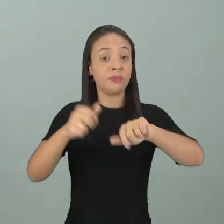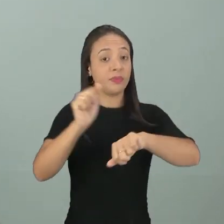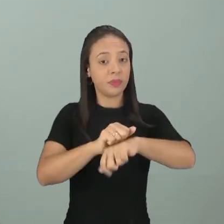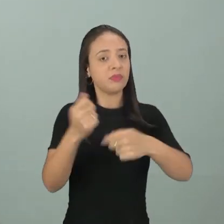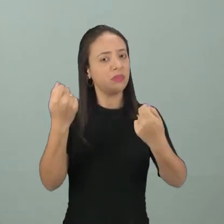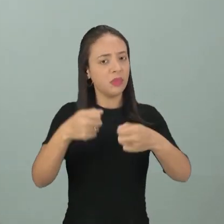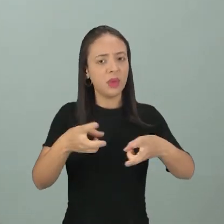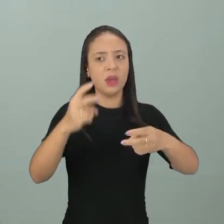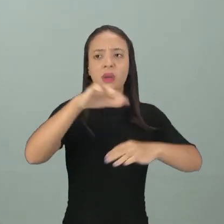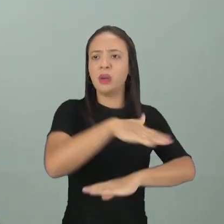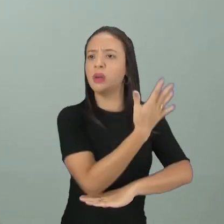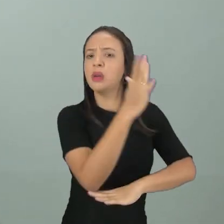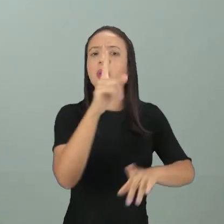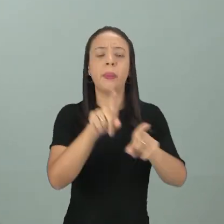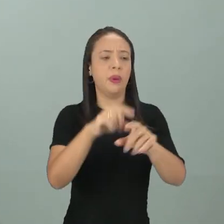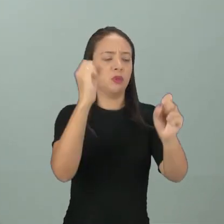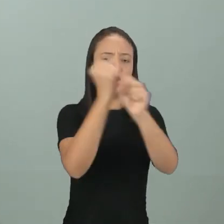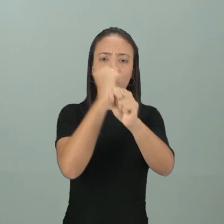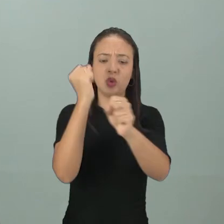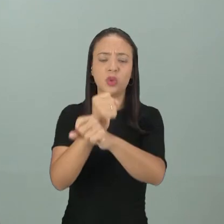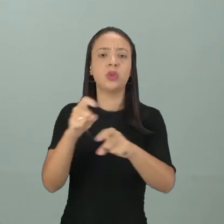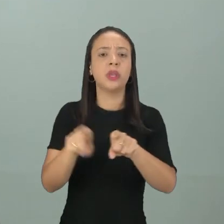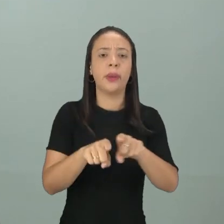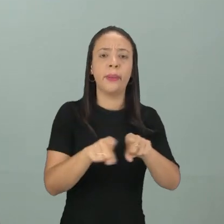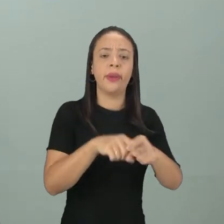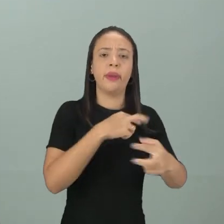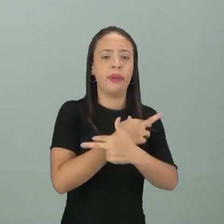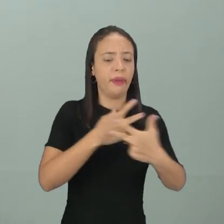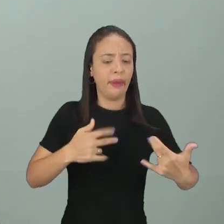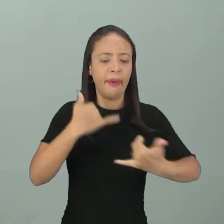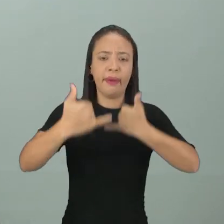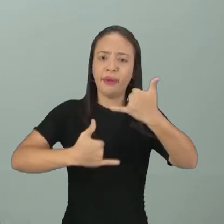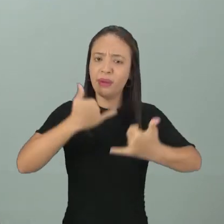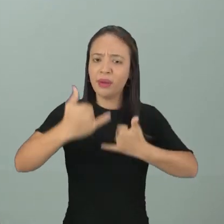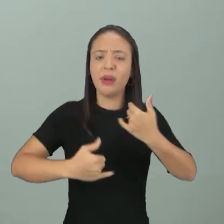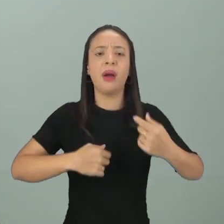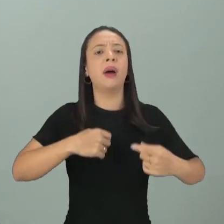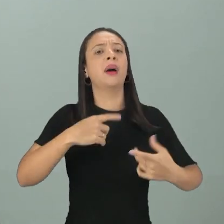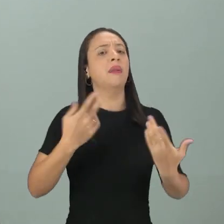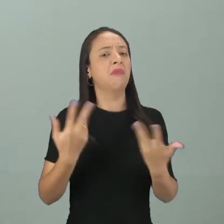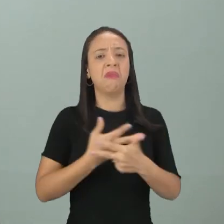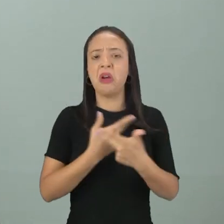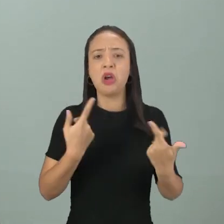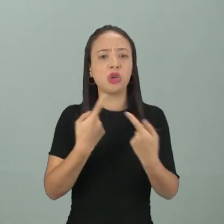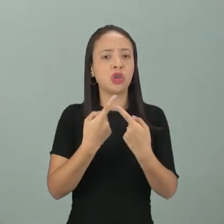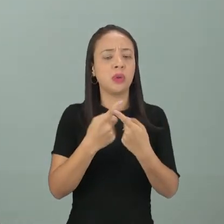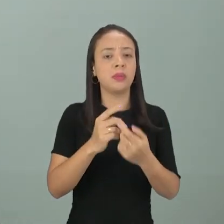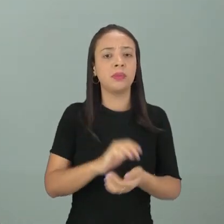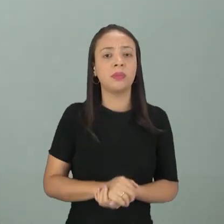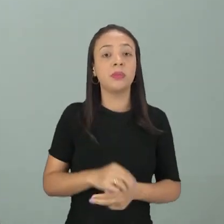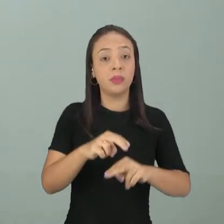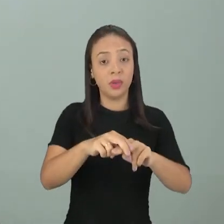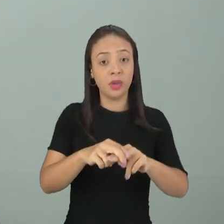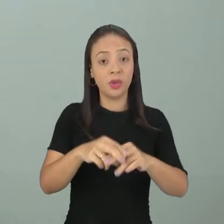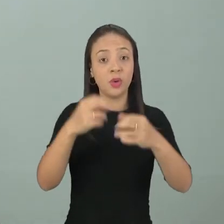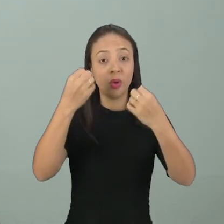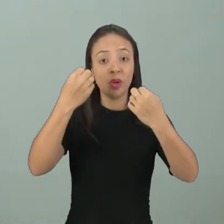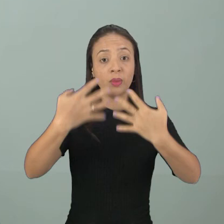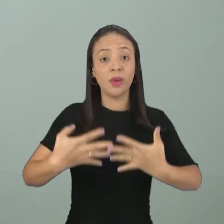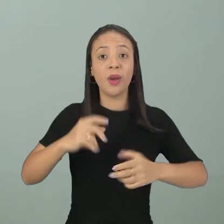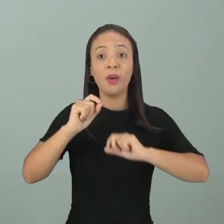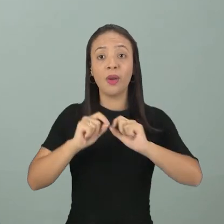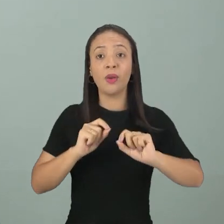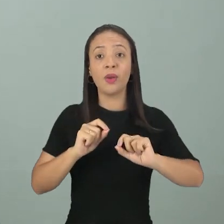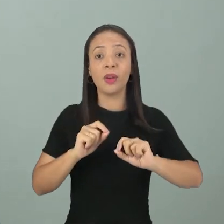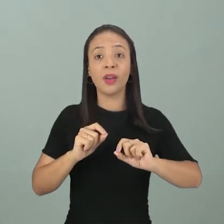na natureza, nas construções, em objetos, em brinquedos, os mais variados possíveis. E eu quero te dizer que a nossa